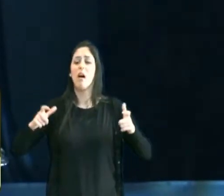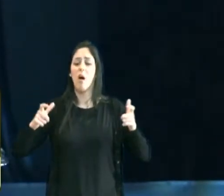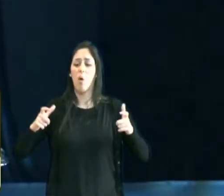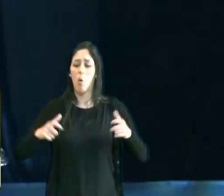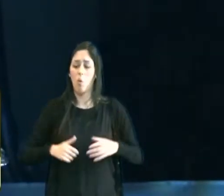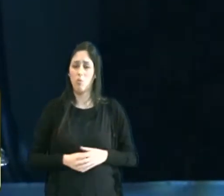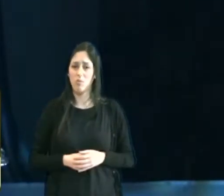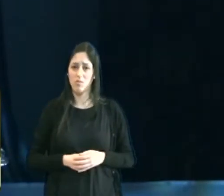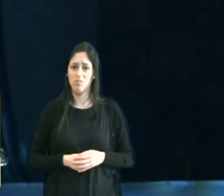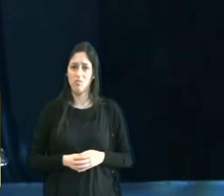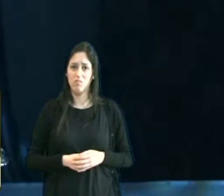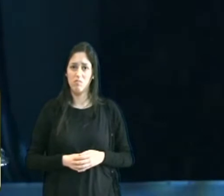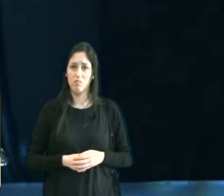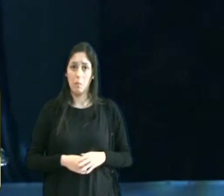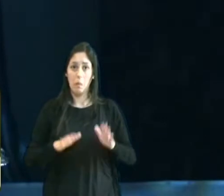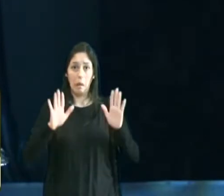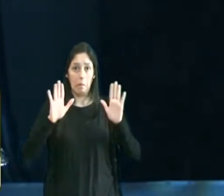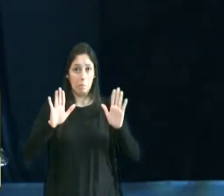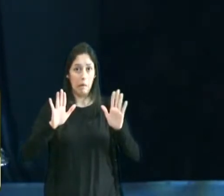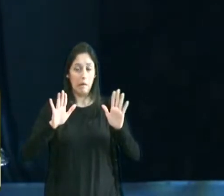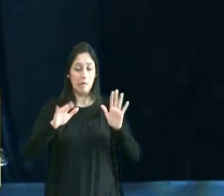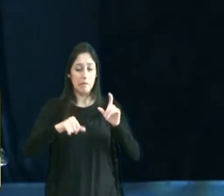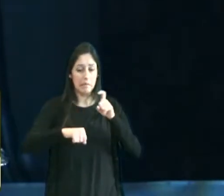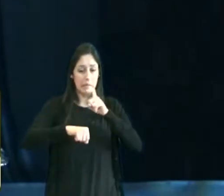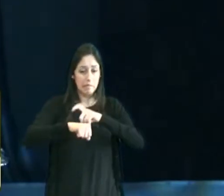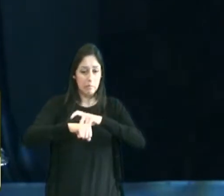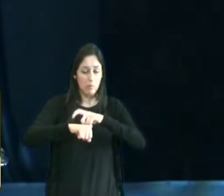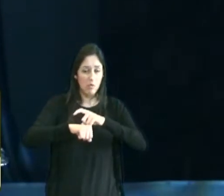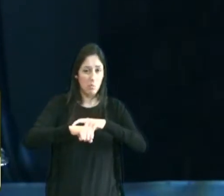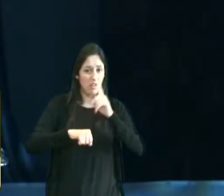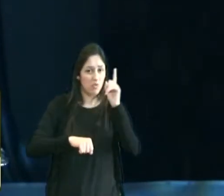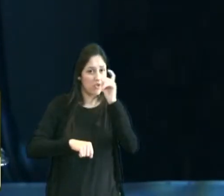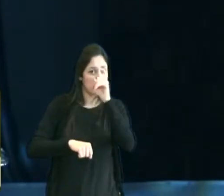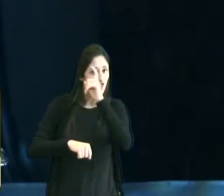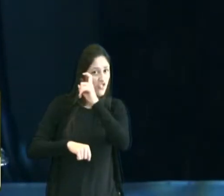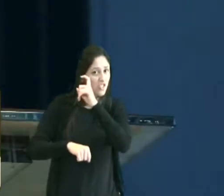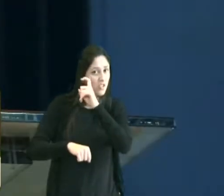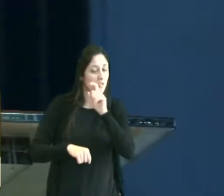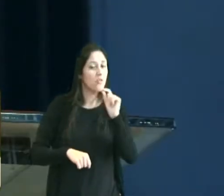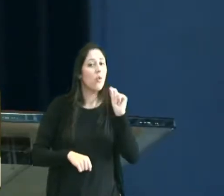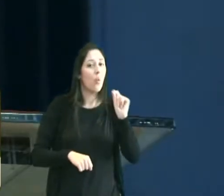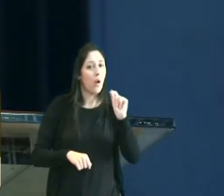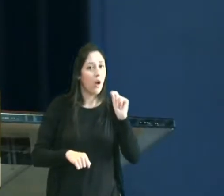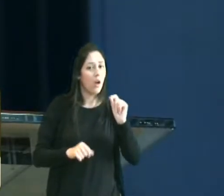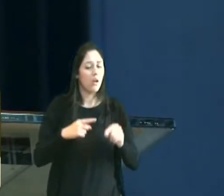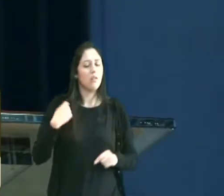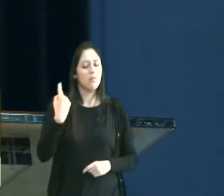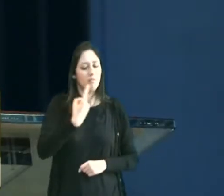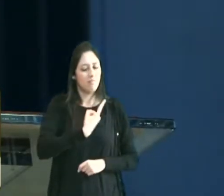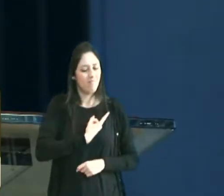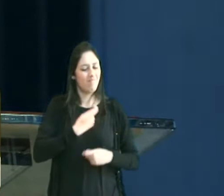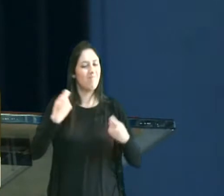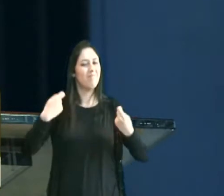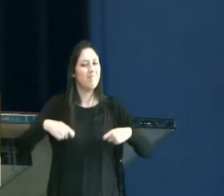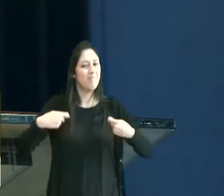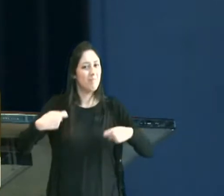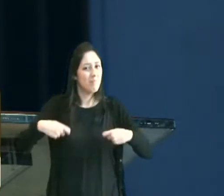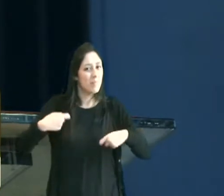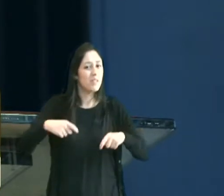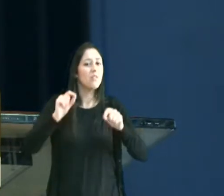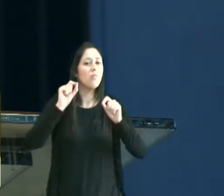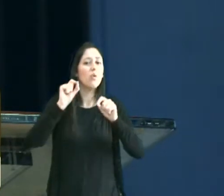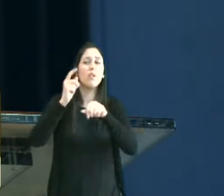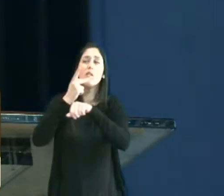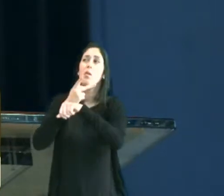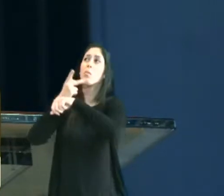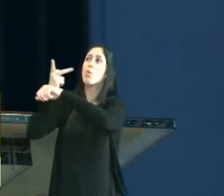Mas nestes momentos, a gente tem que procurar a revelação